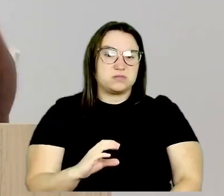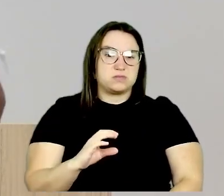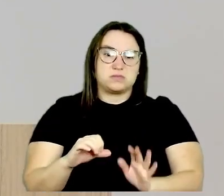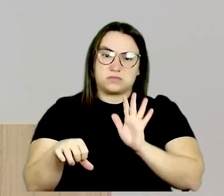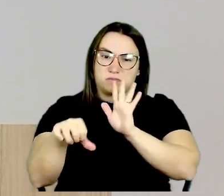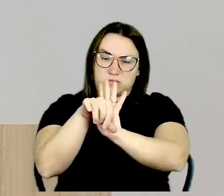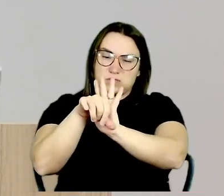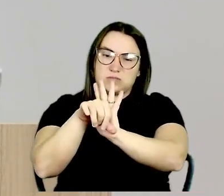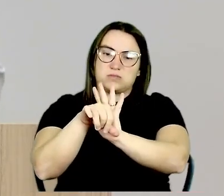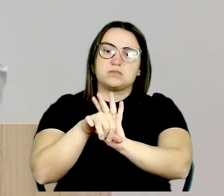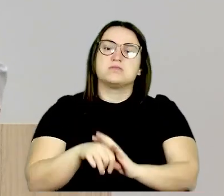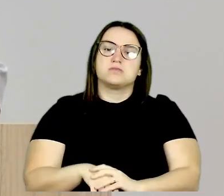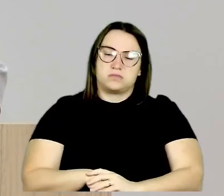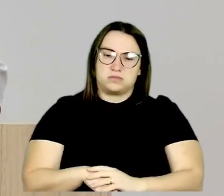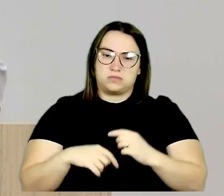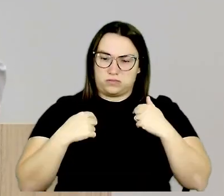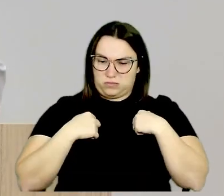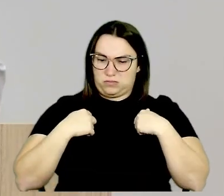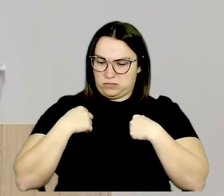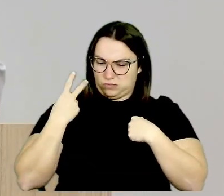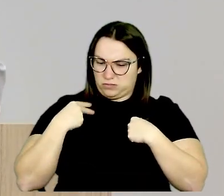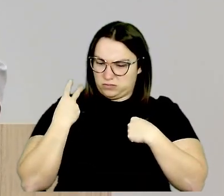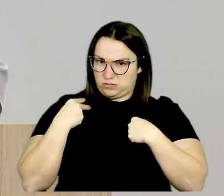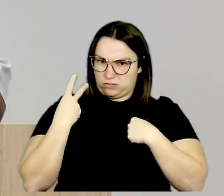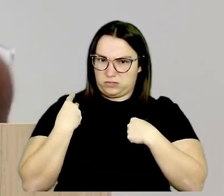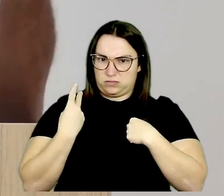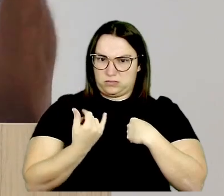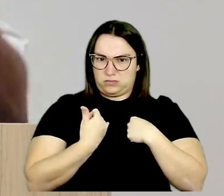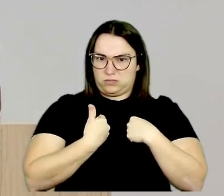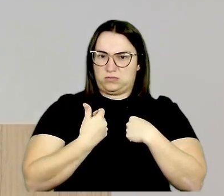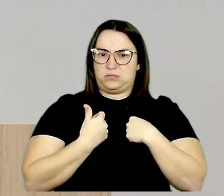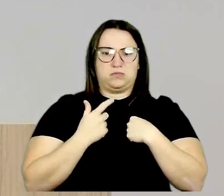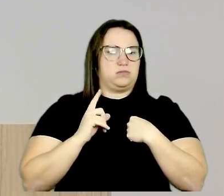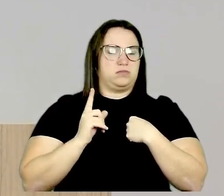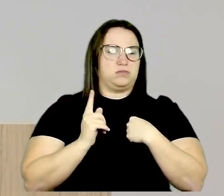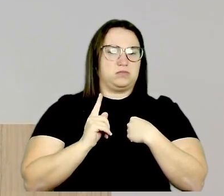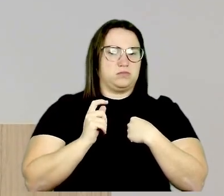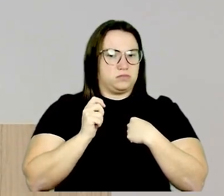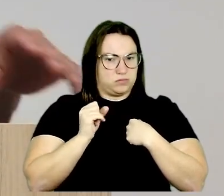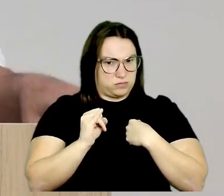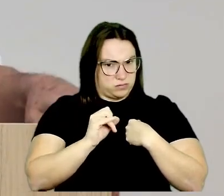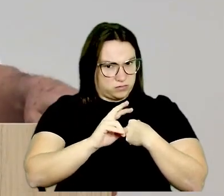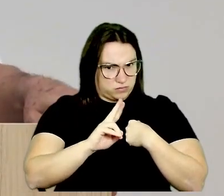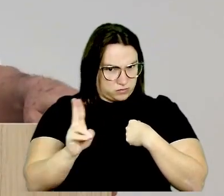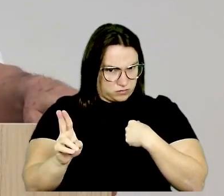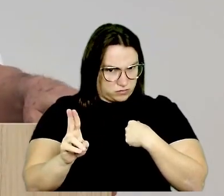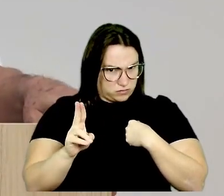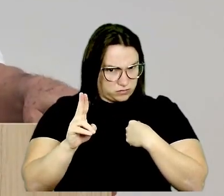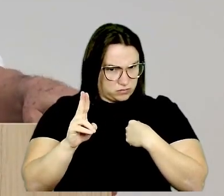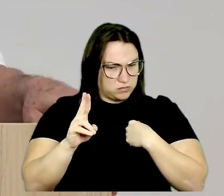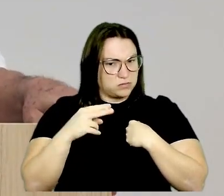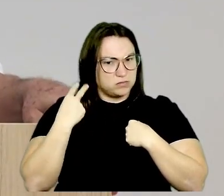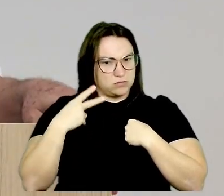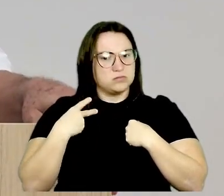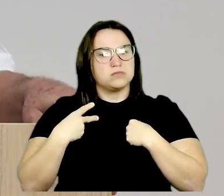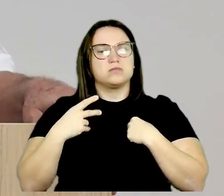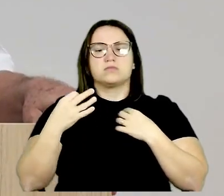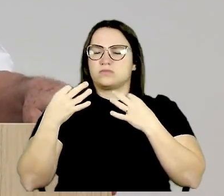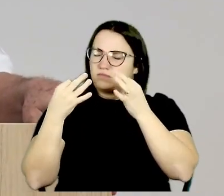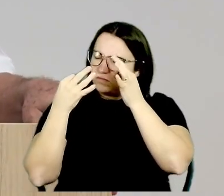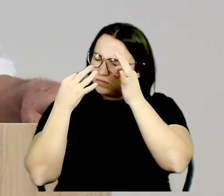denuncia. Por que, que eu, vereador, tenho que denunciar, você vem falar para mim? Porque se eu souber o nome, vereador, com certeza